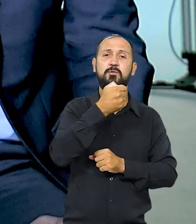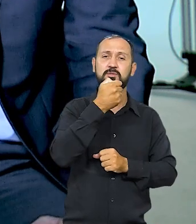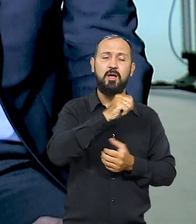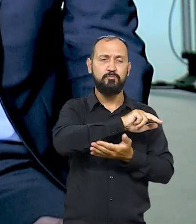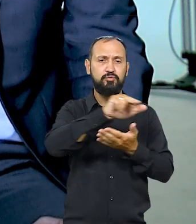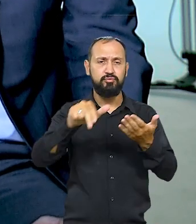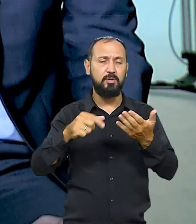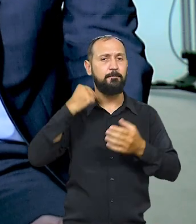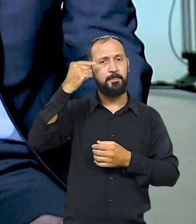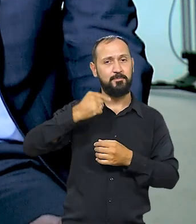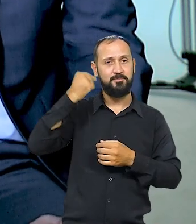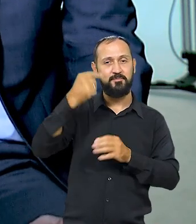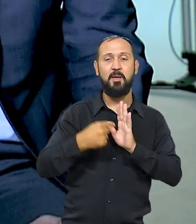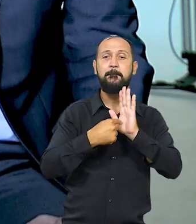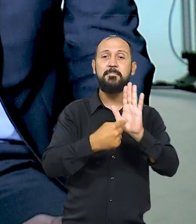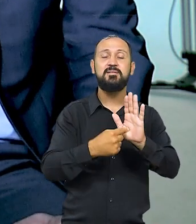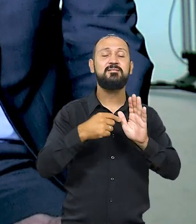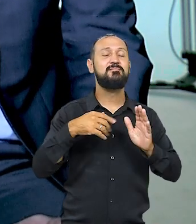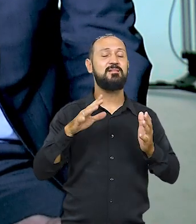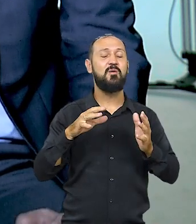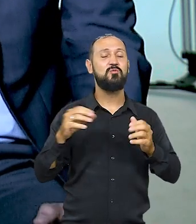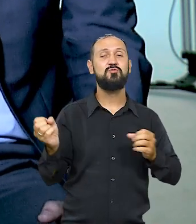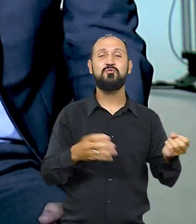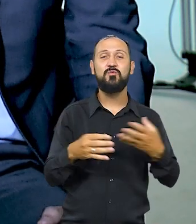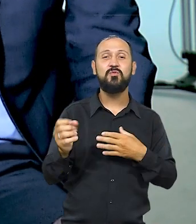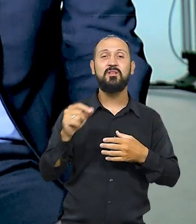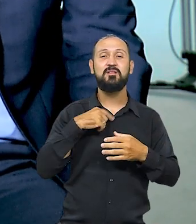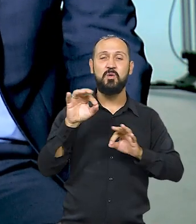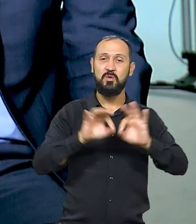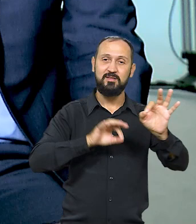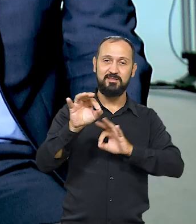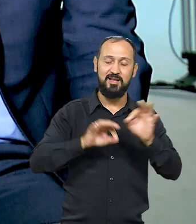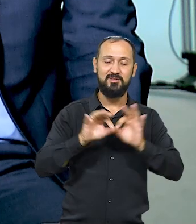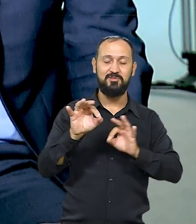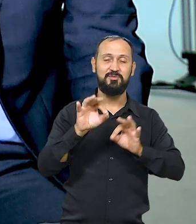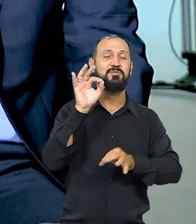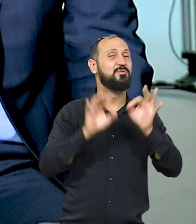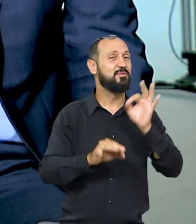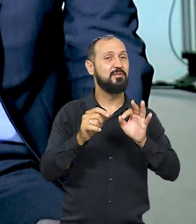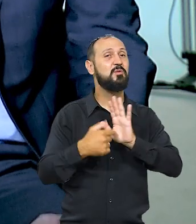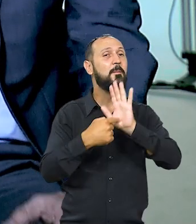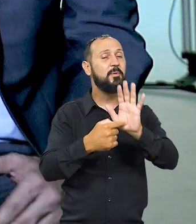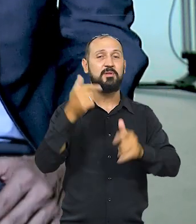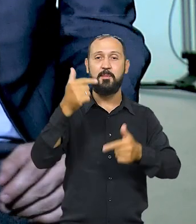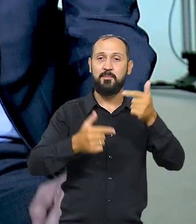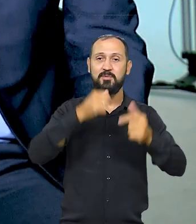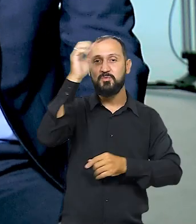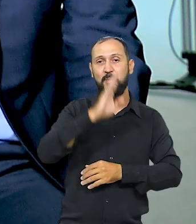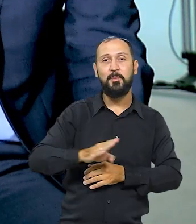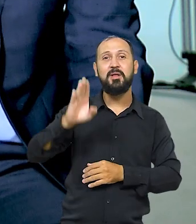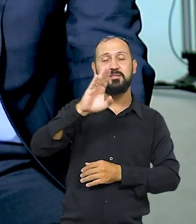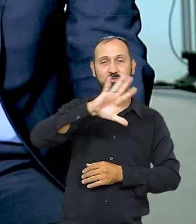oportunidade novamente de entrevistar diversos advogados que apresentaram as principais novidades sobre o nosso ordenamento jurídico e o seu